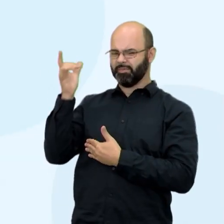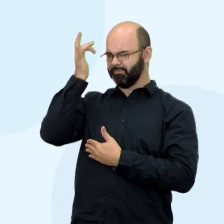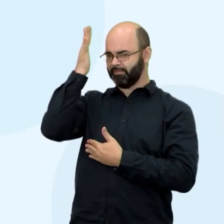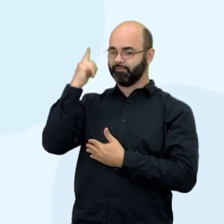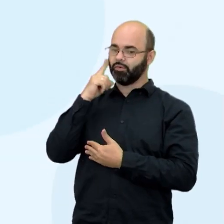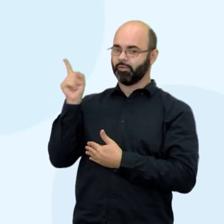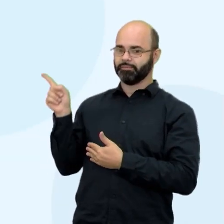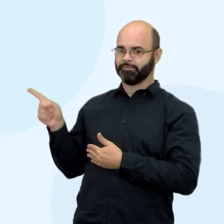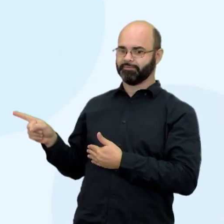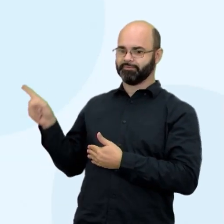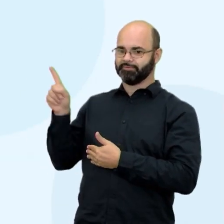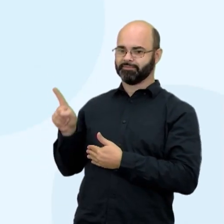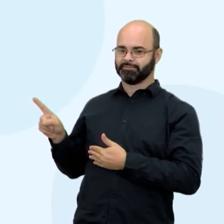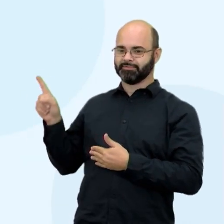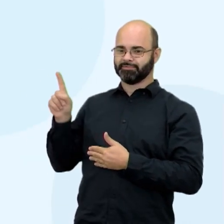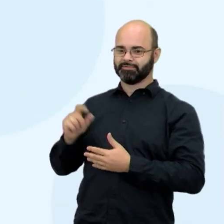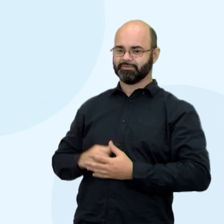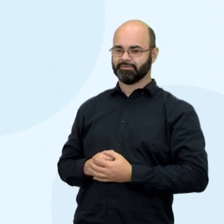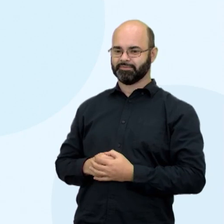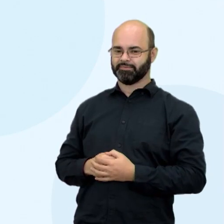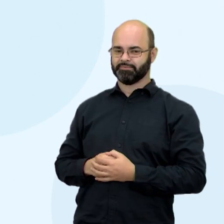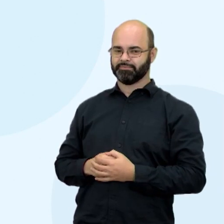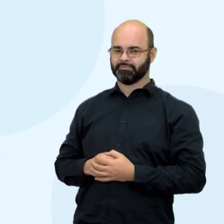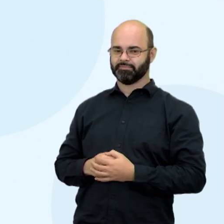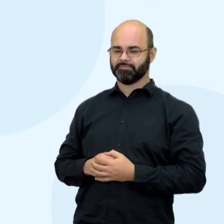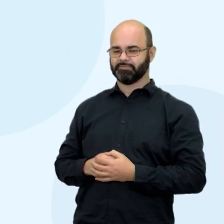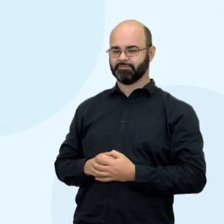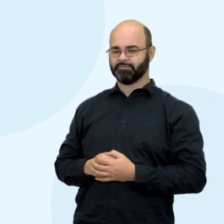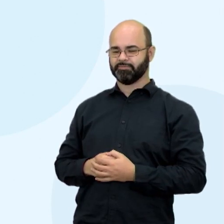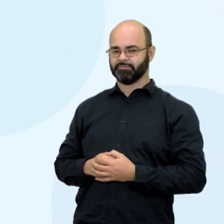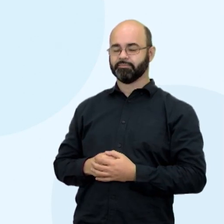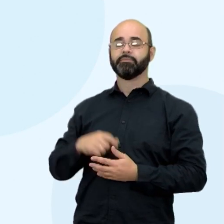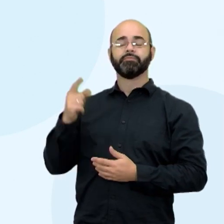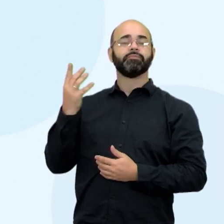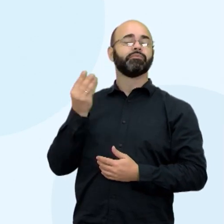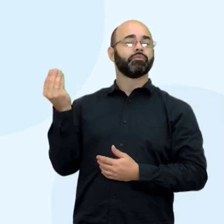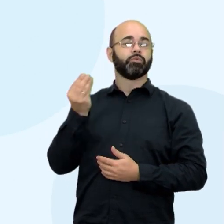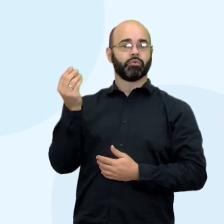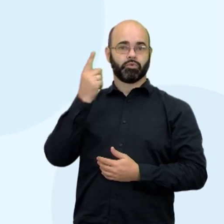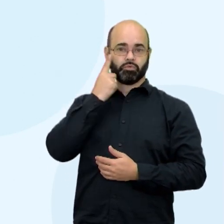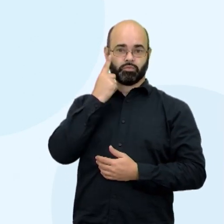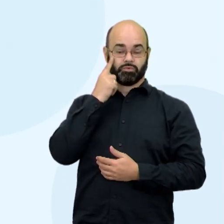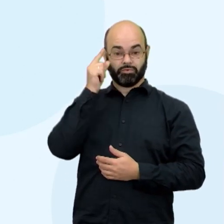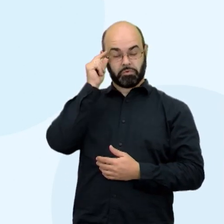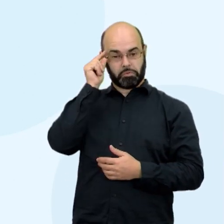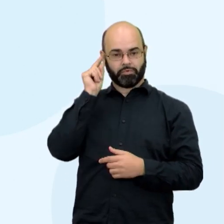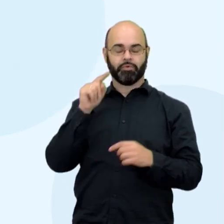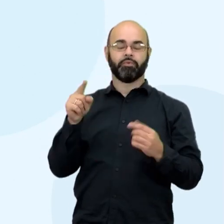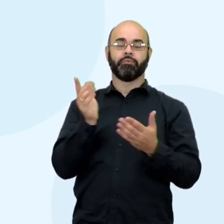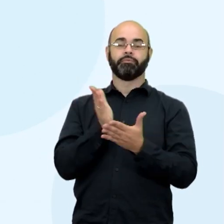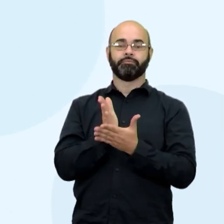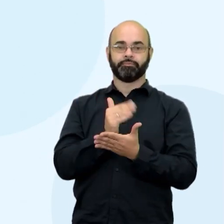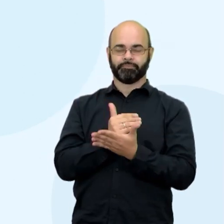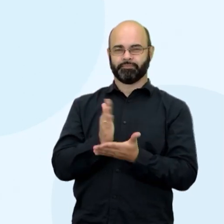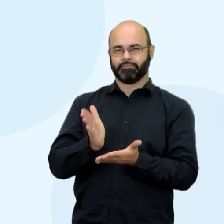para eles. Olha só, a gente tem uma situação, turma, em que a Marta, ela dividiu o bolo em 15 pedaços.